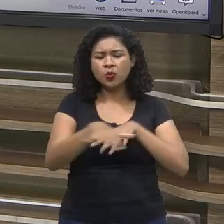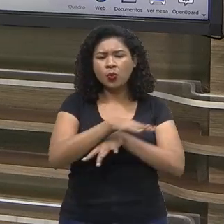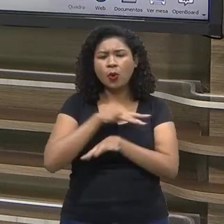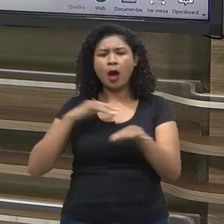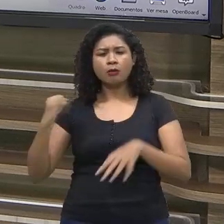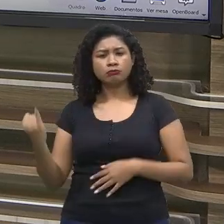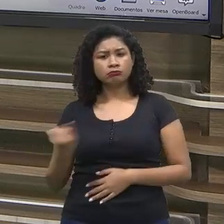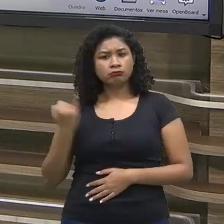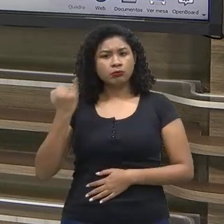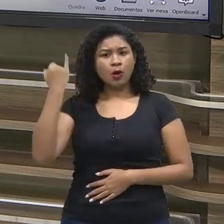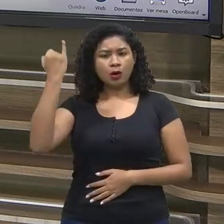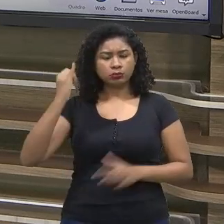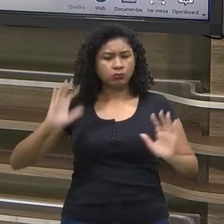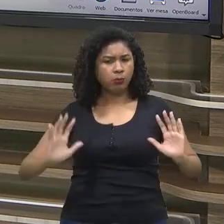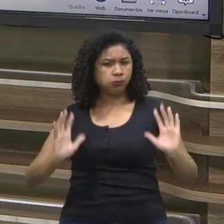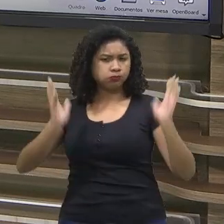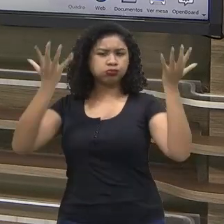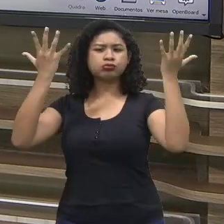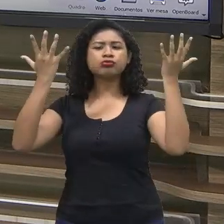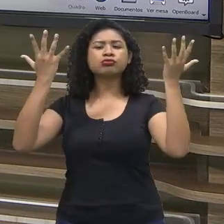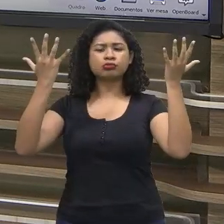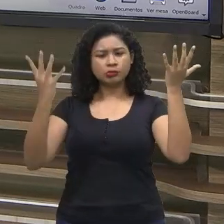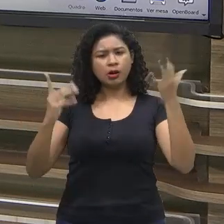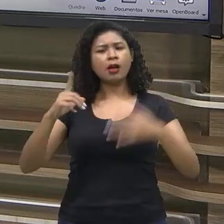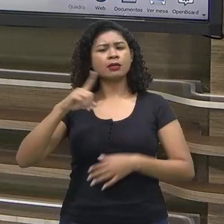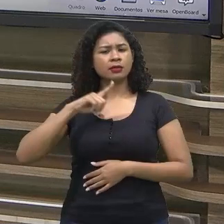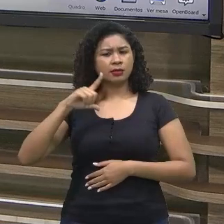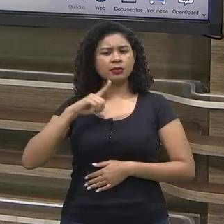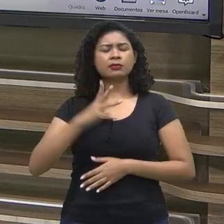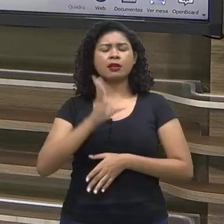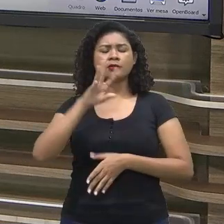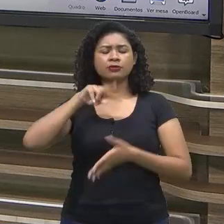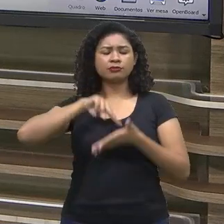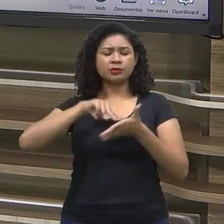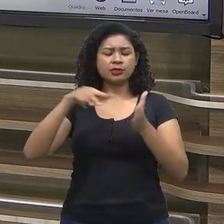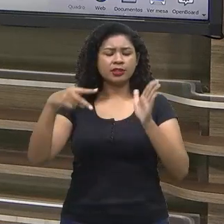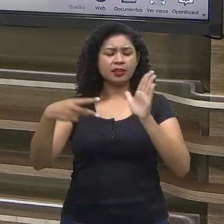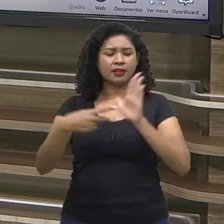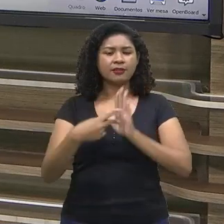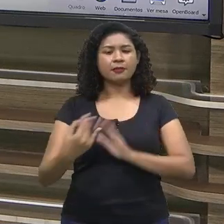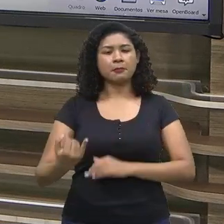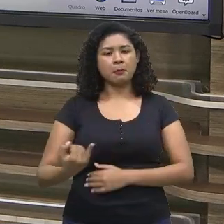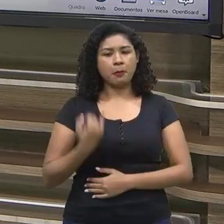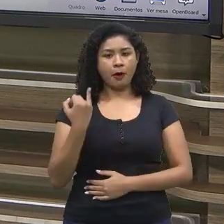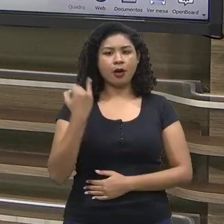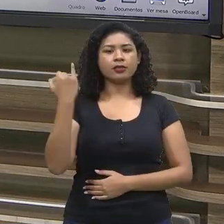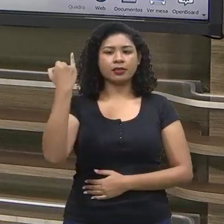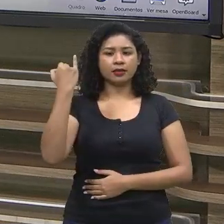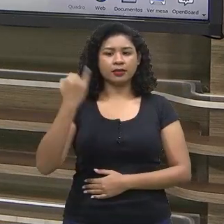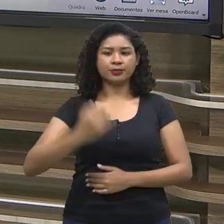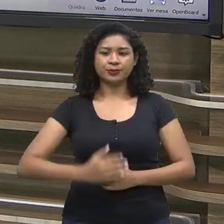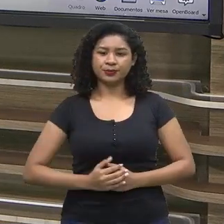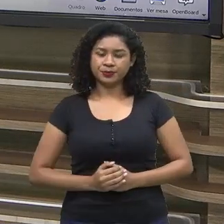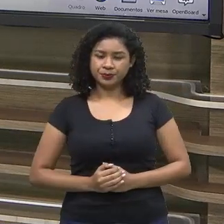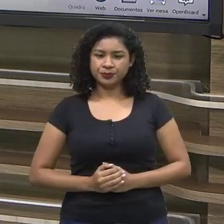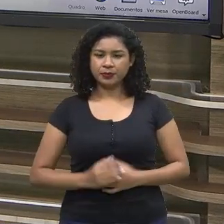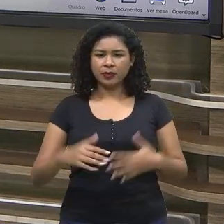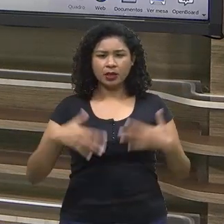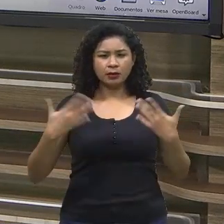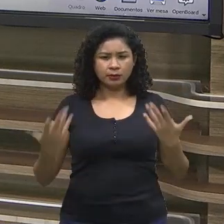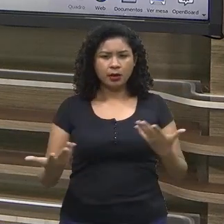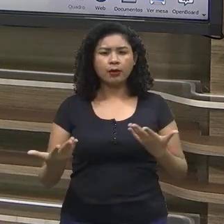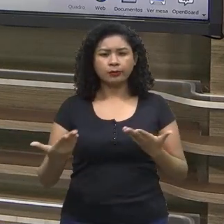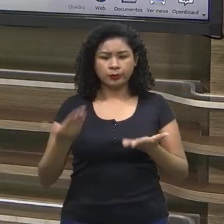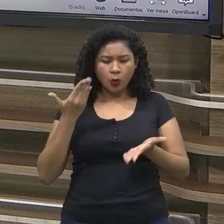Uma comemoração festiva que tem todo um significado para eles. Então, eles, antes de iniciar a